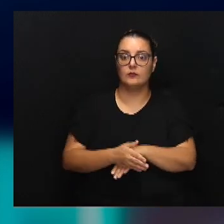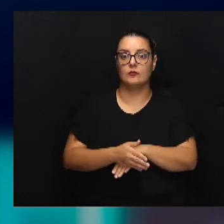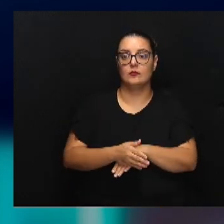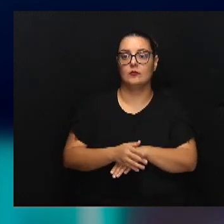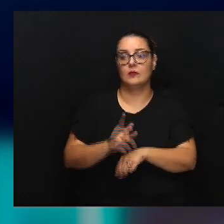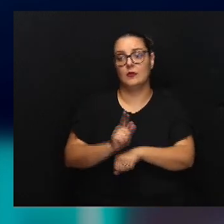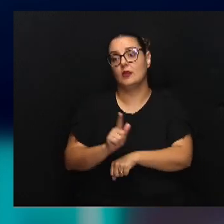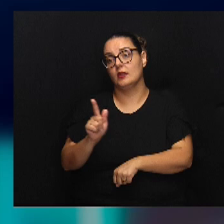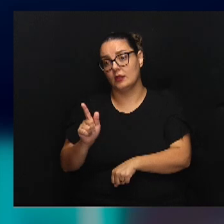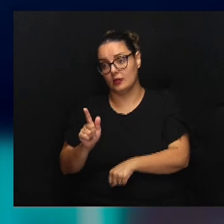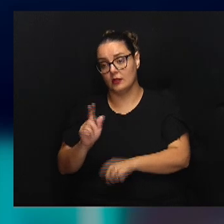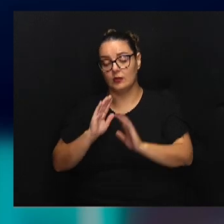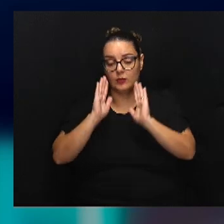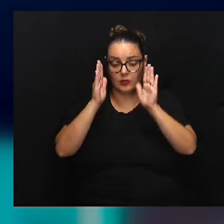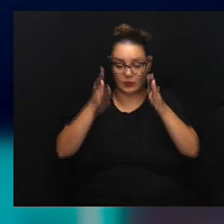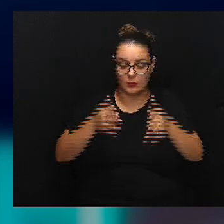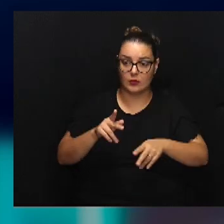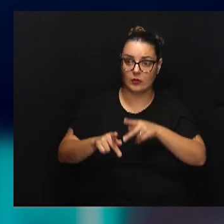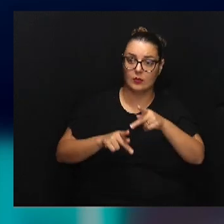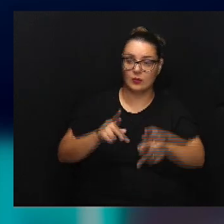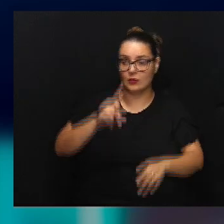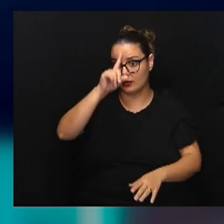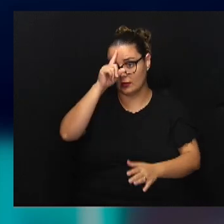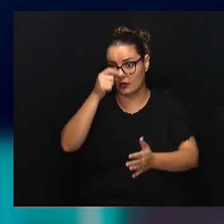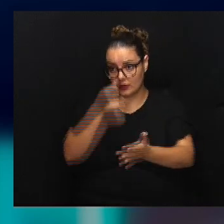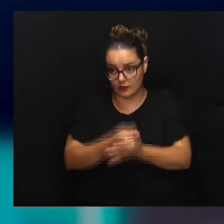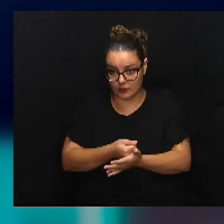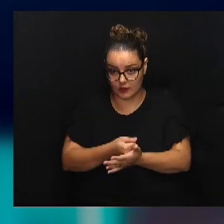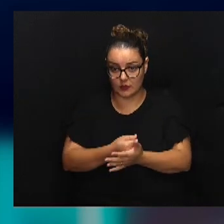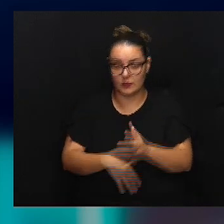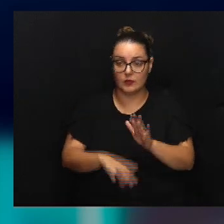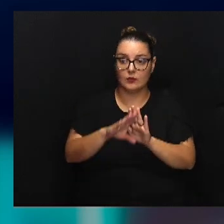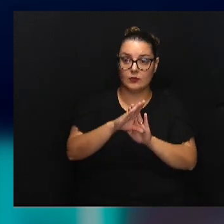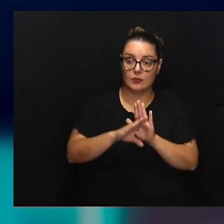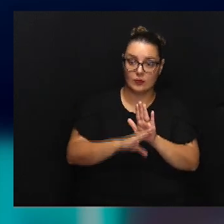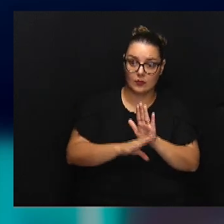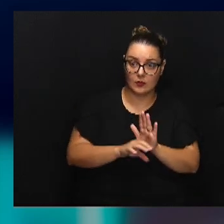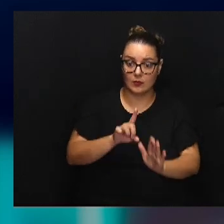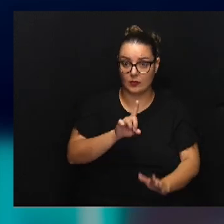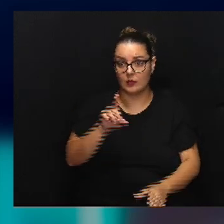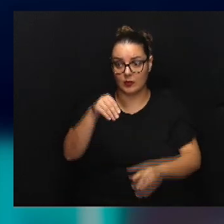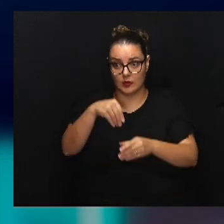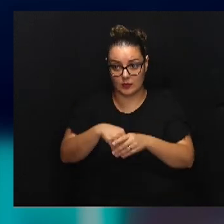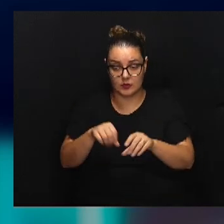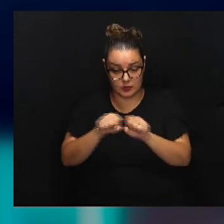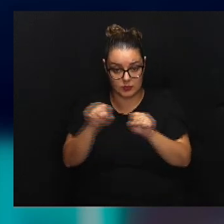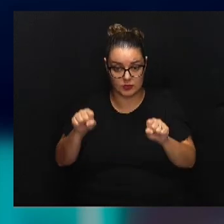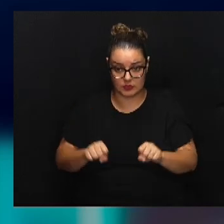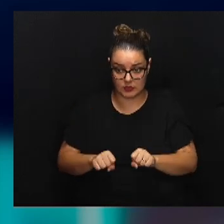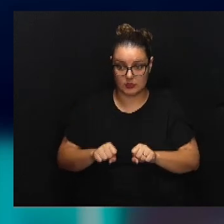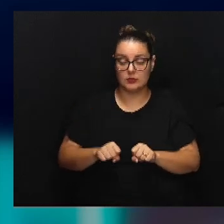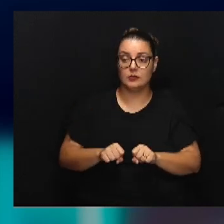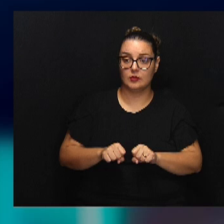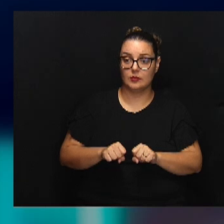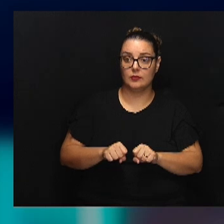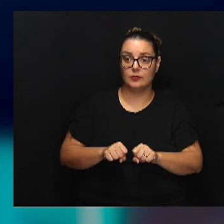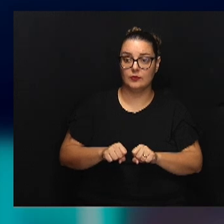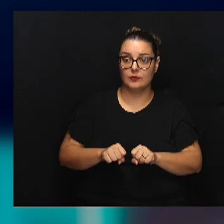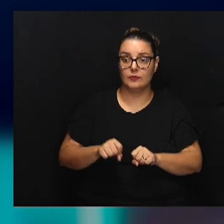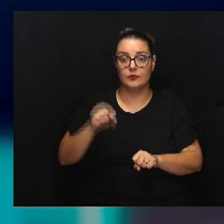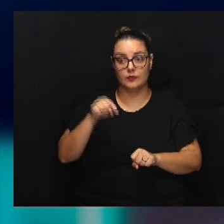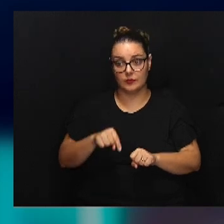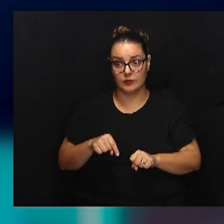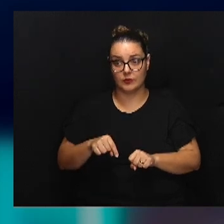superior voltado para esse público determinado, e um programa que não está no sistema, isso foi uma